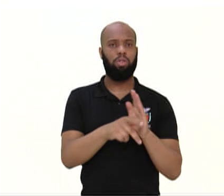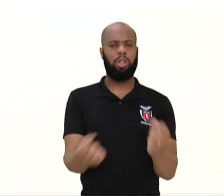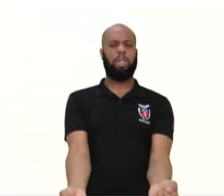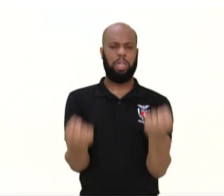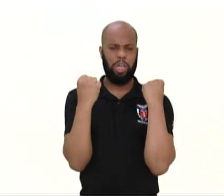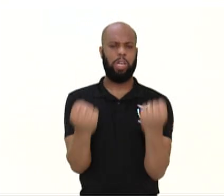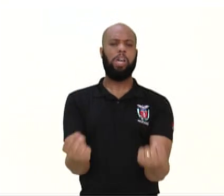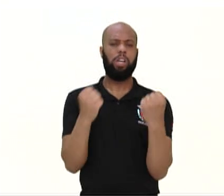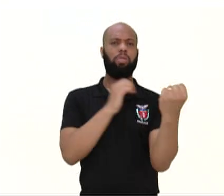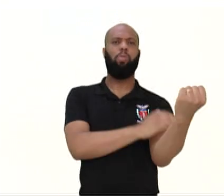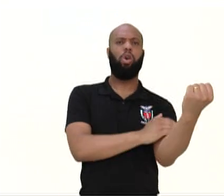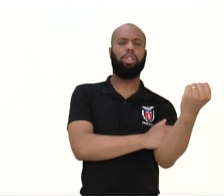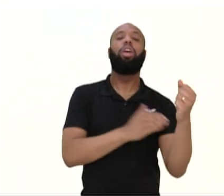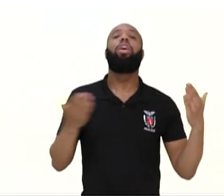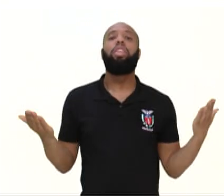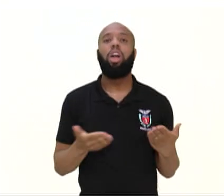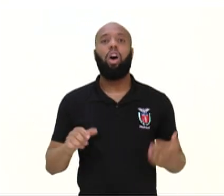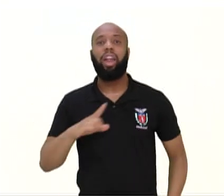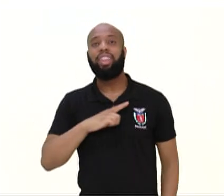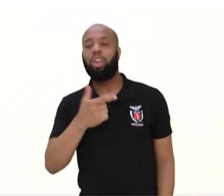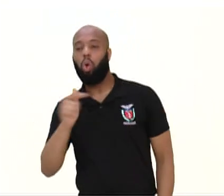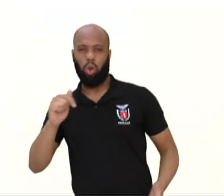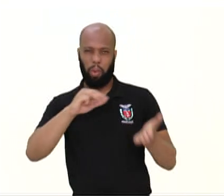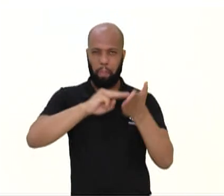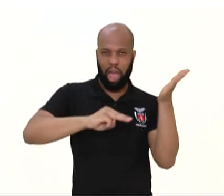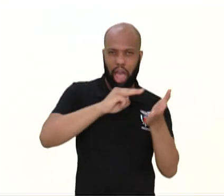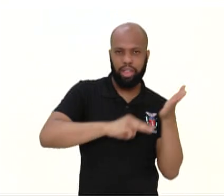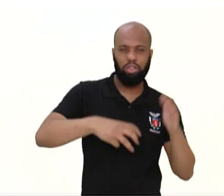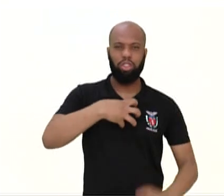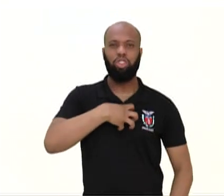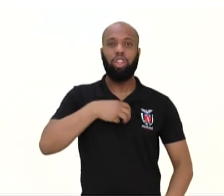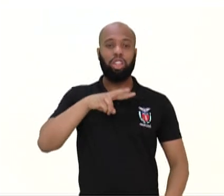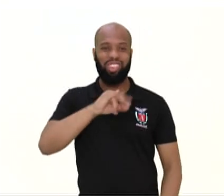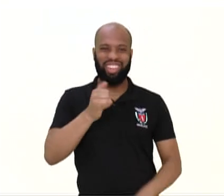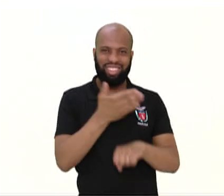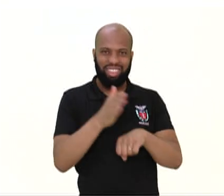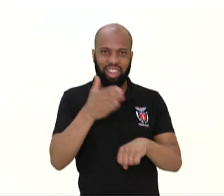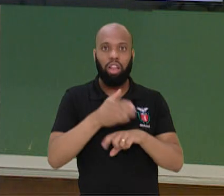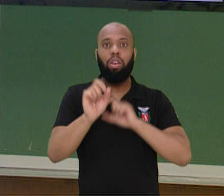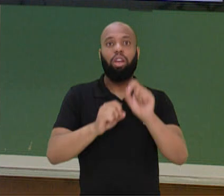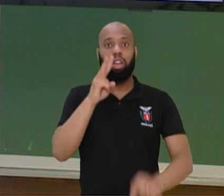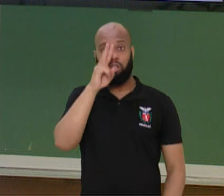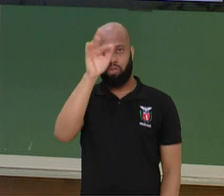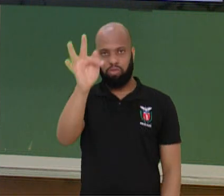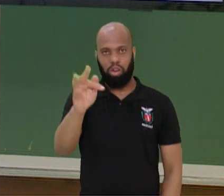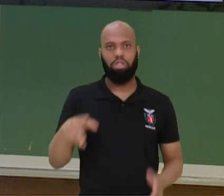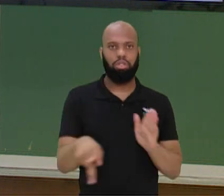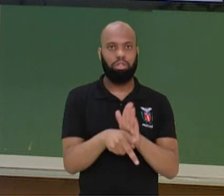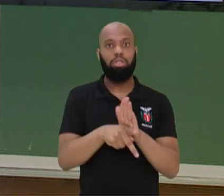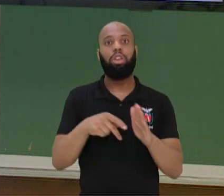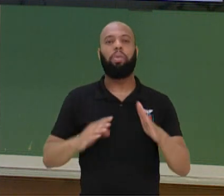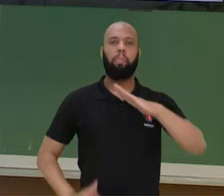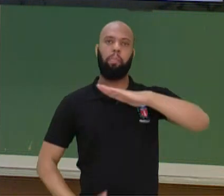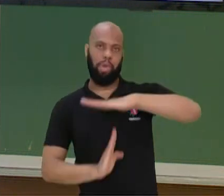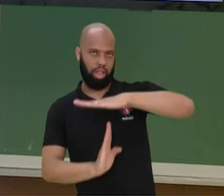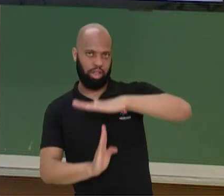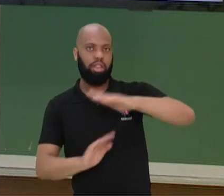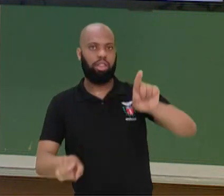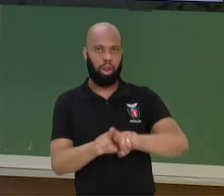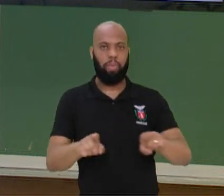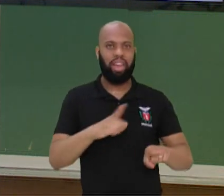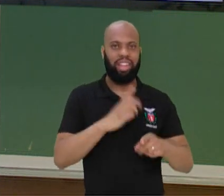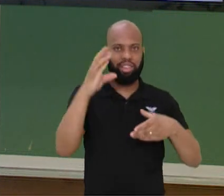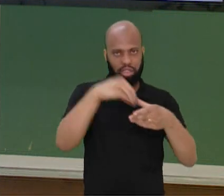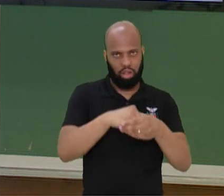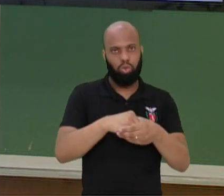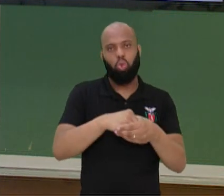musculação. Agora, quando eu vou falando de um método de treino, aí eu vou dizer força muscular máxima ou pura, de acordo com a